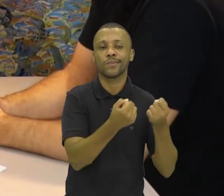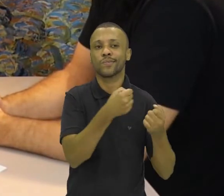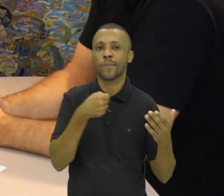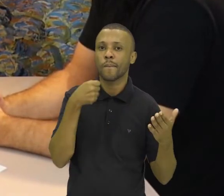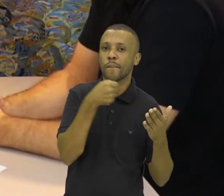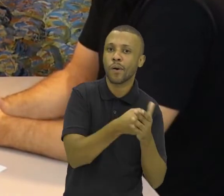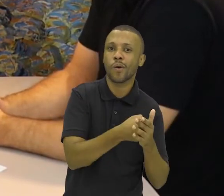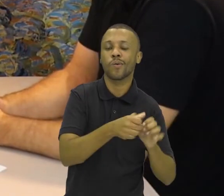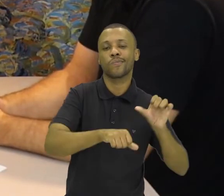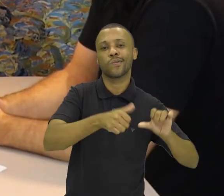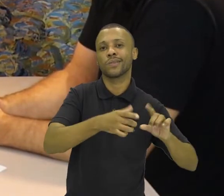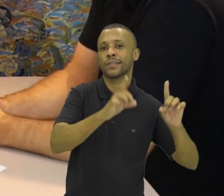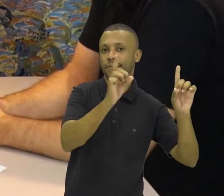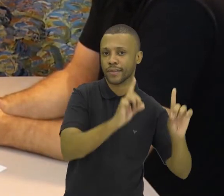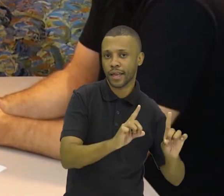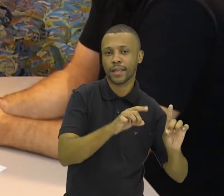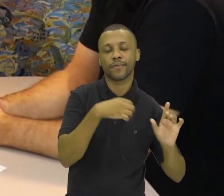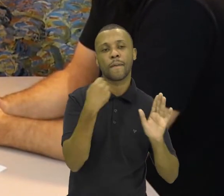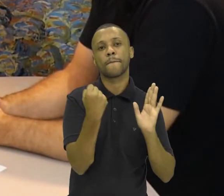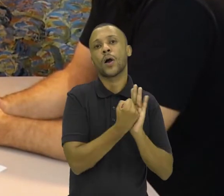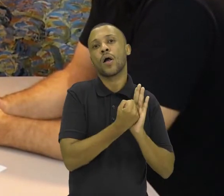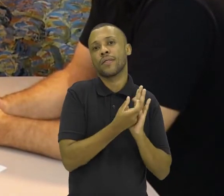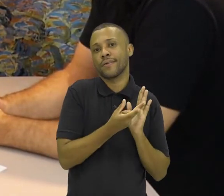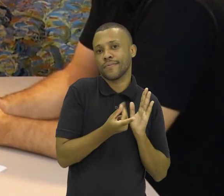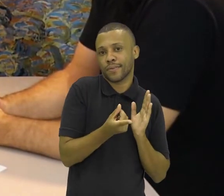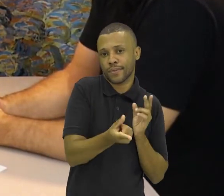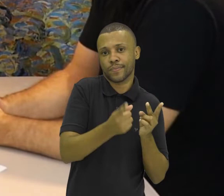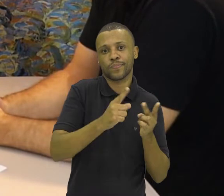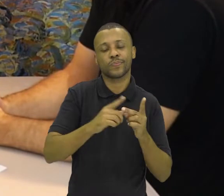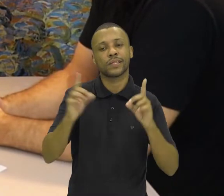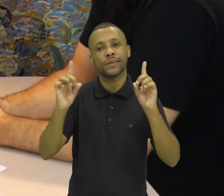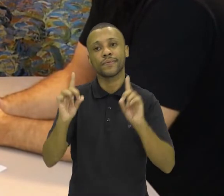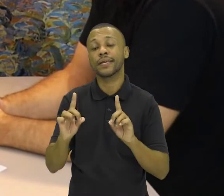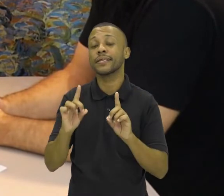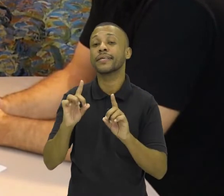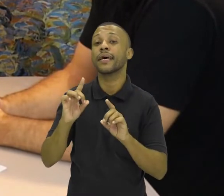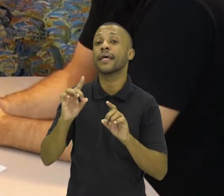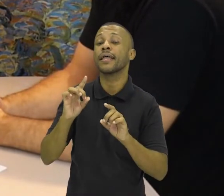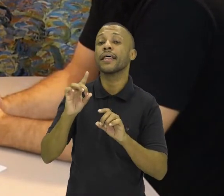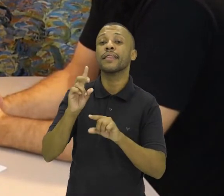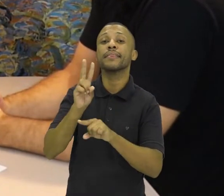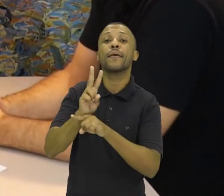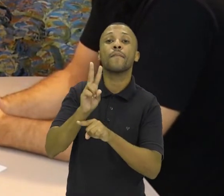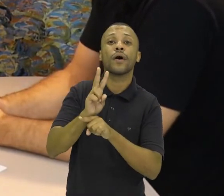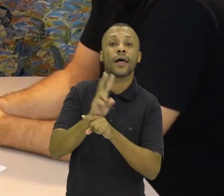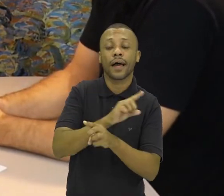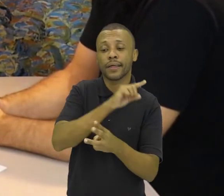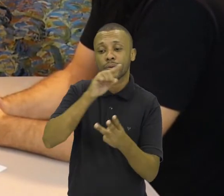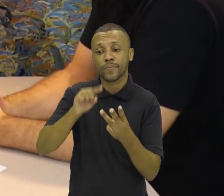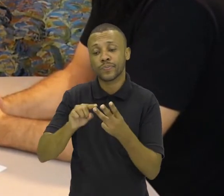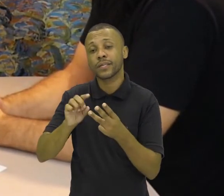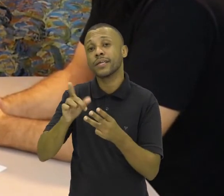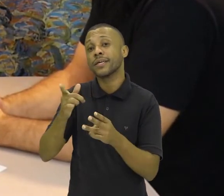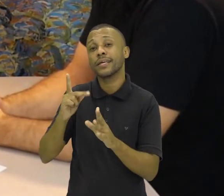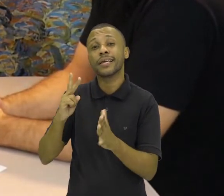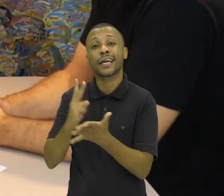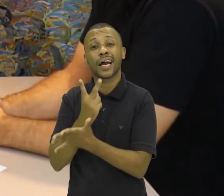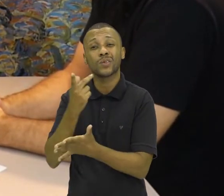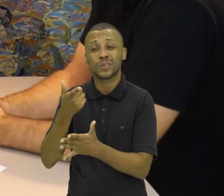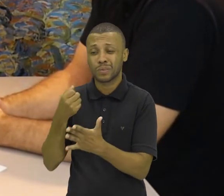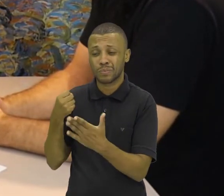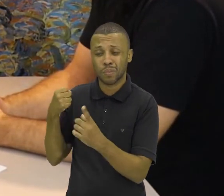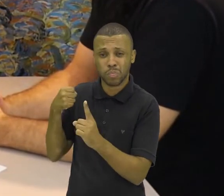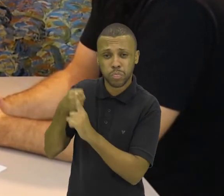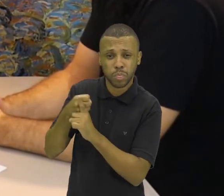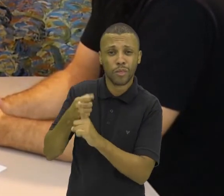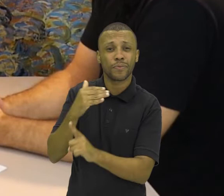médicas, indenização para quem fica com uma deficiência permanente e a indenização por morte. Por morte. Mas justamente